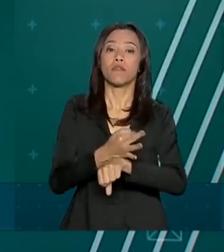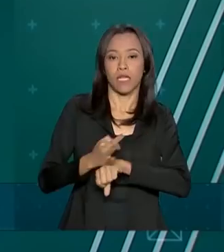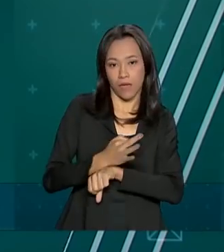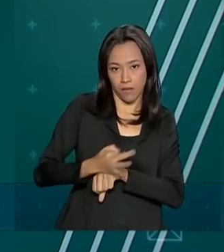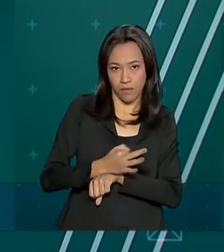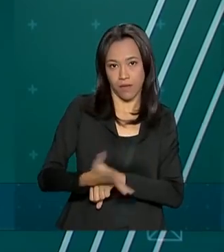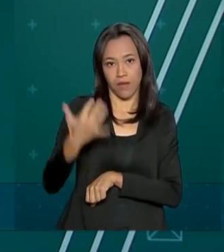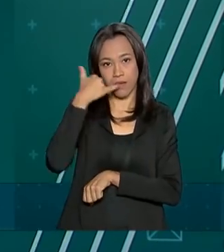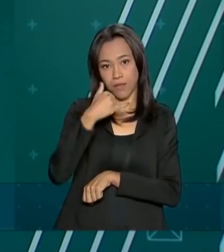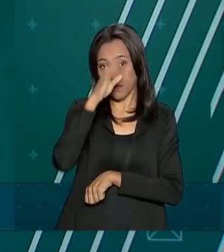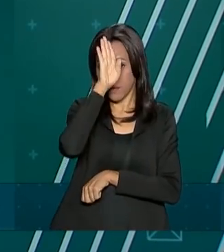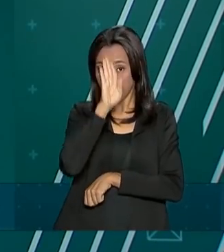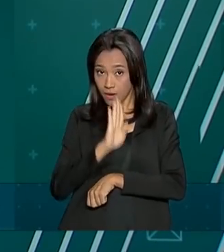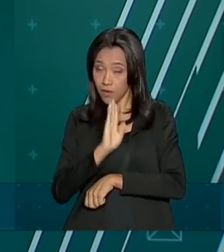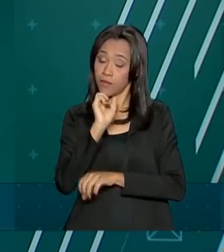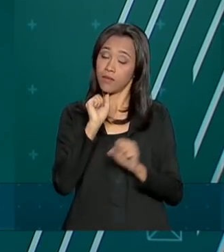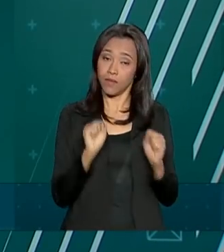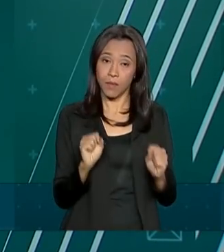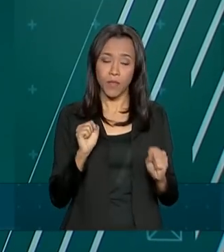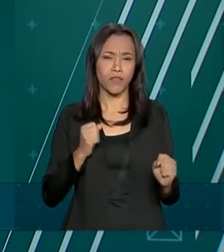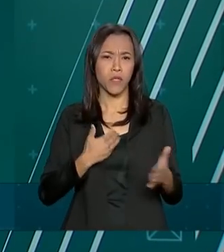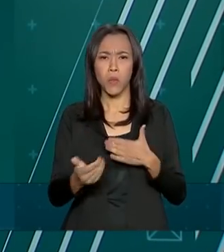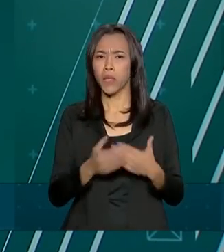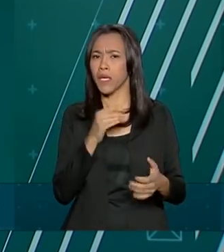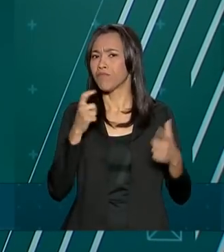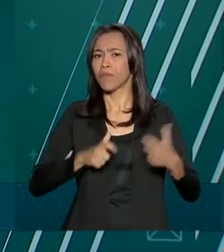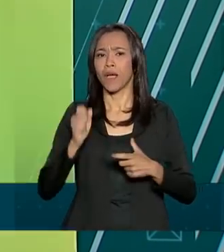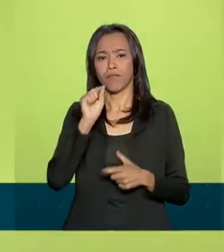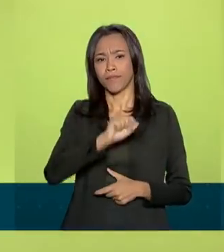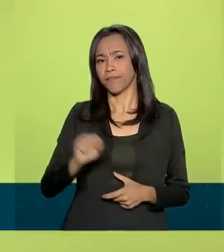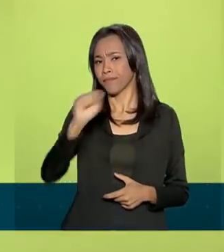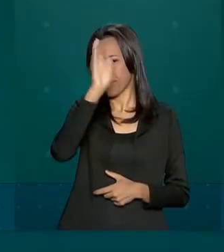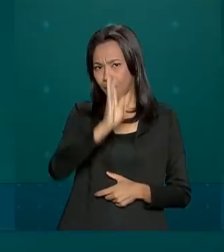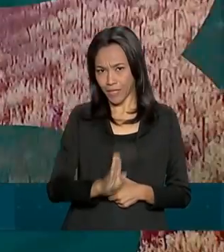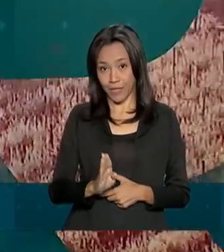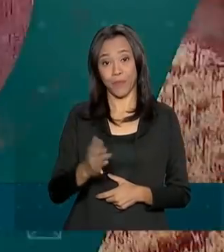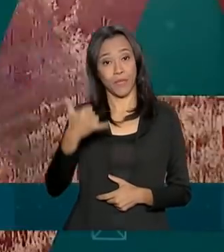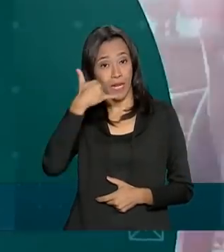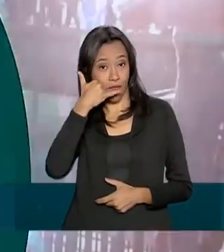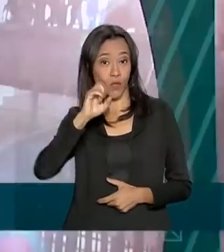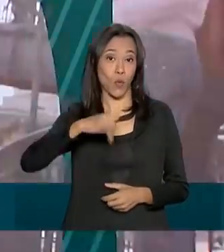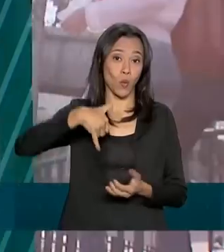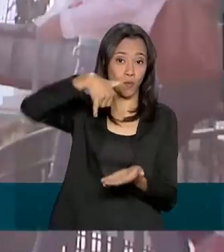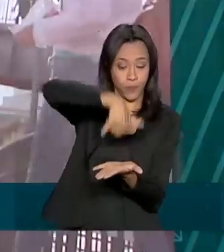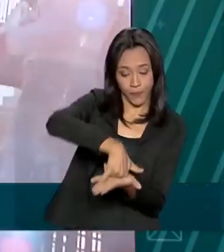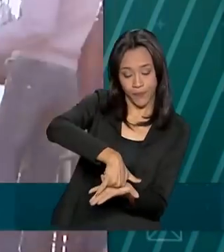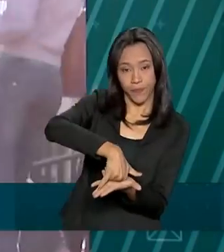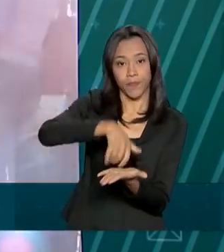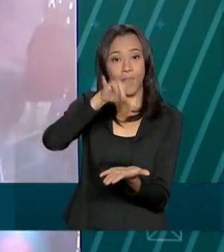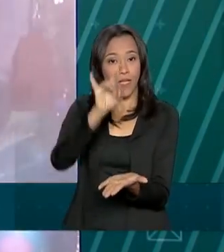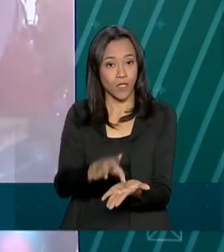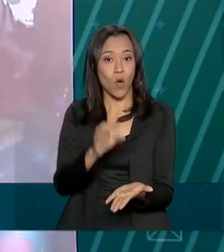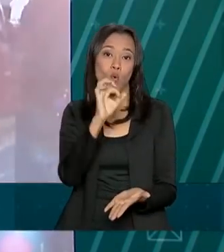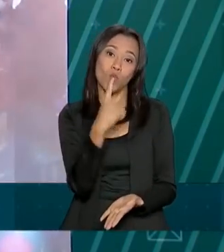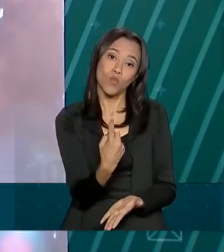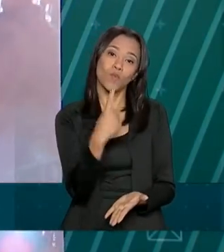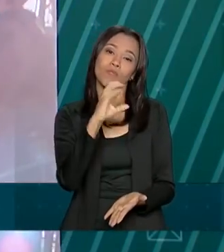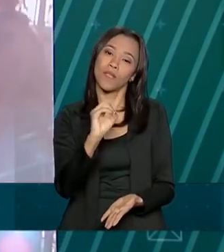A ligação é de graça e pode ser feita de todo o Brasil por telefone fixo ou celular. Basta discar 100.